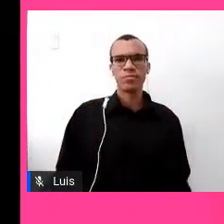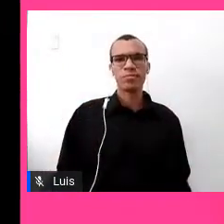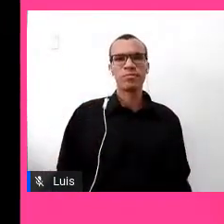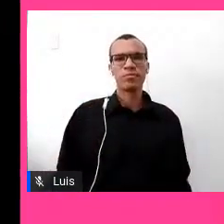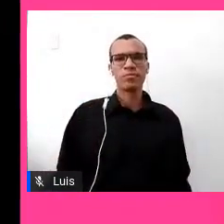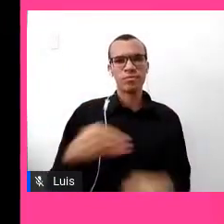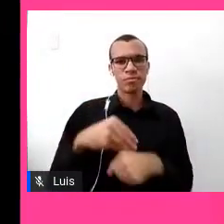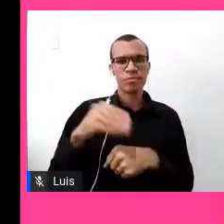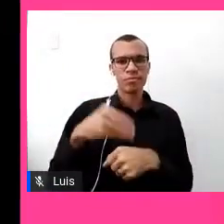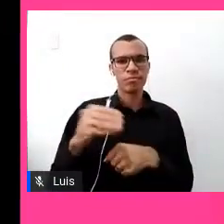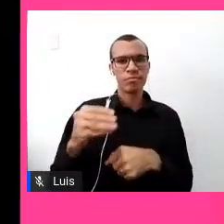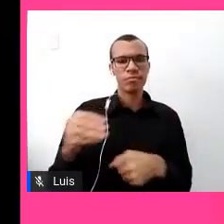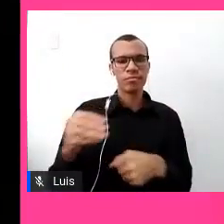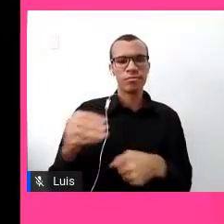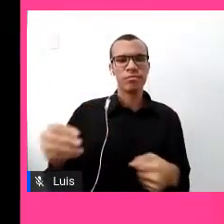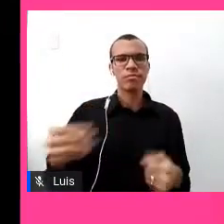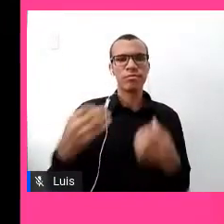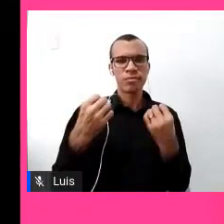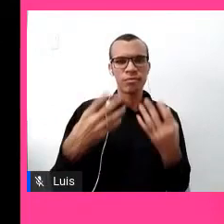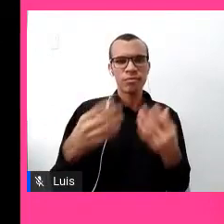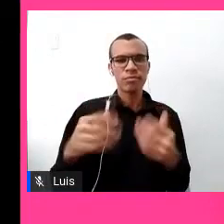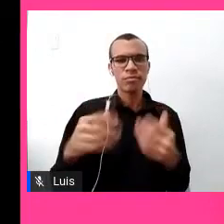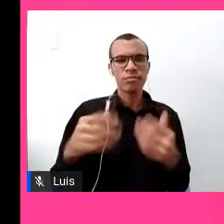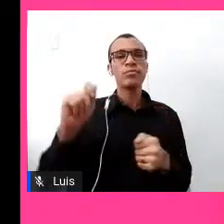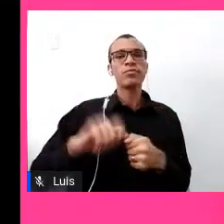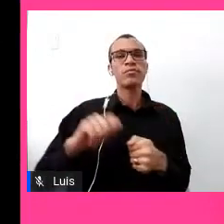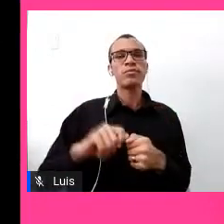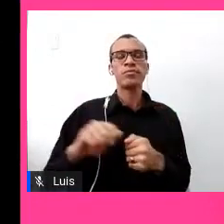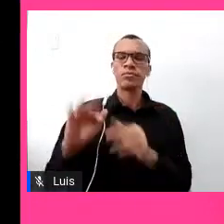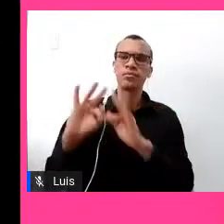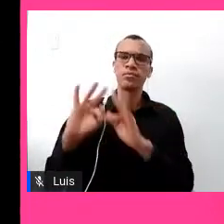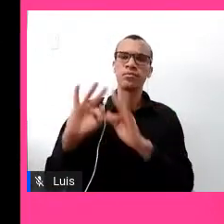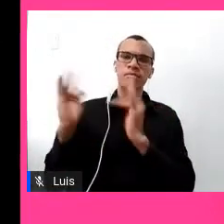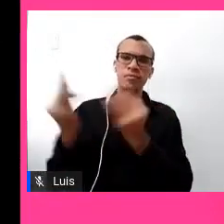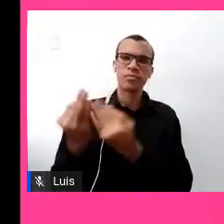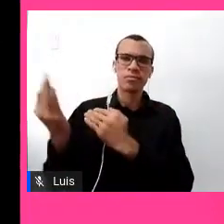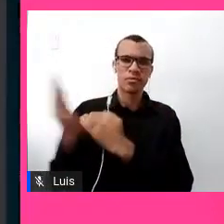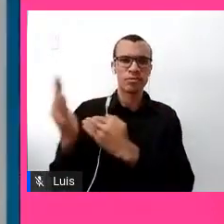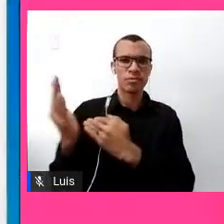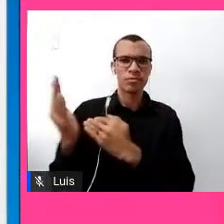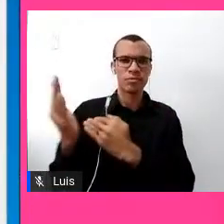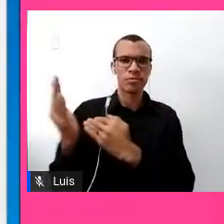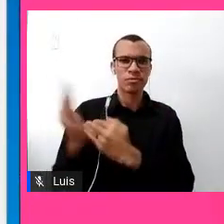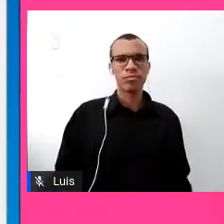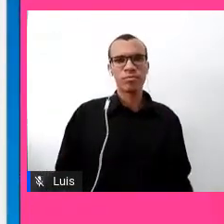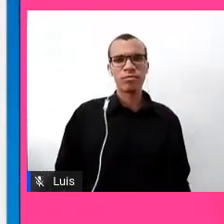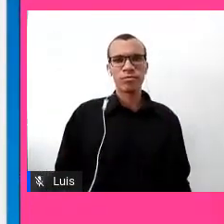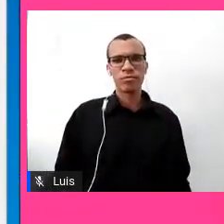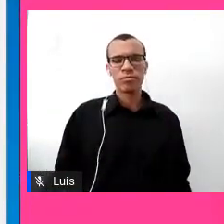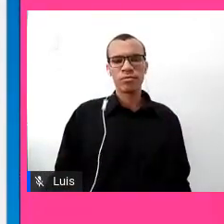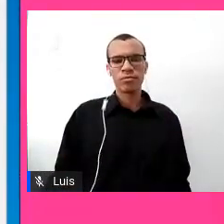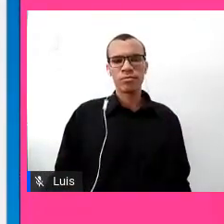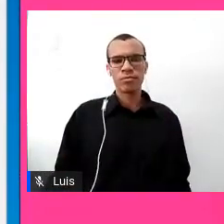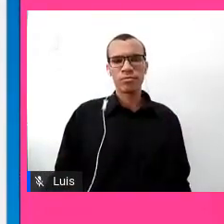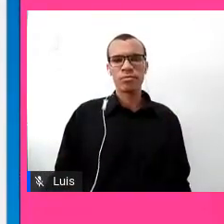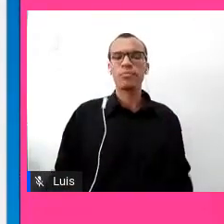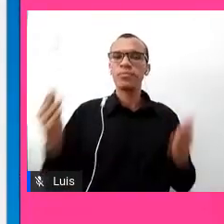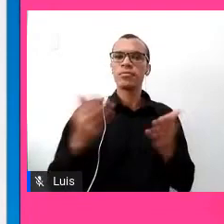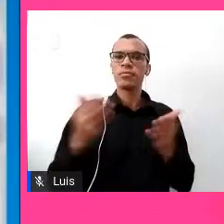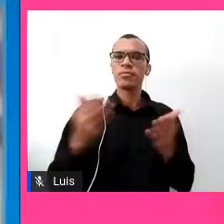pena fazer com apoio das pessoas de casa, tá? Agora, mostrando aqui para vocês,